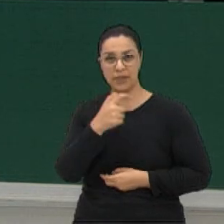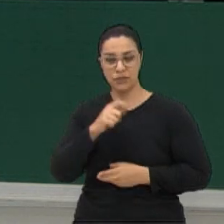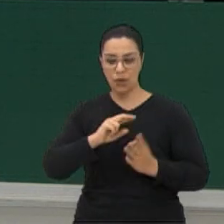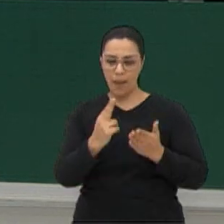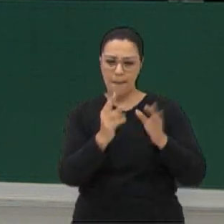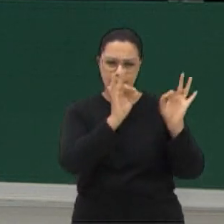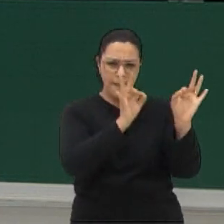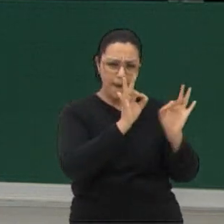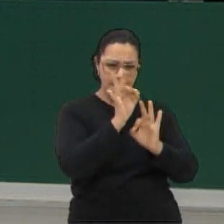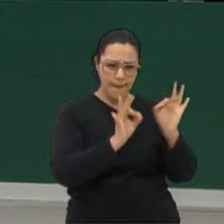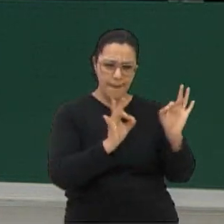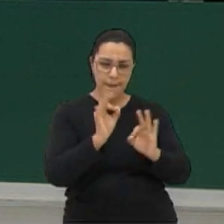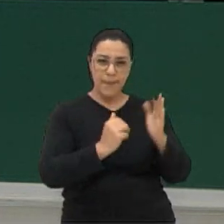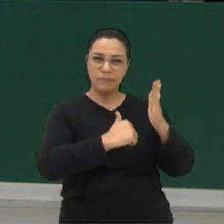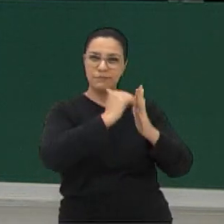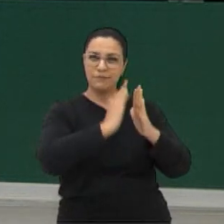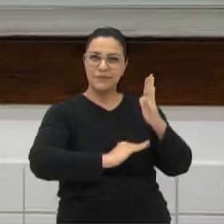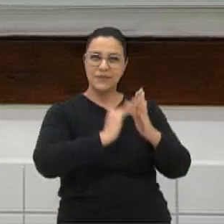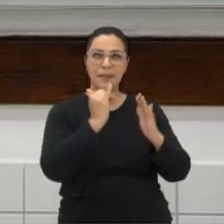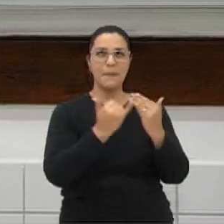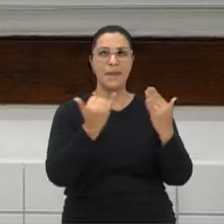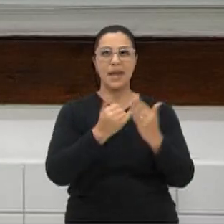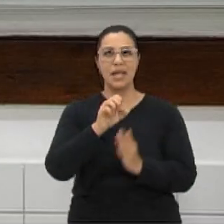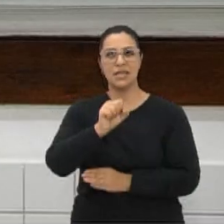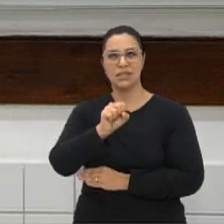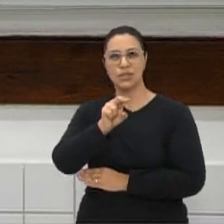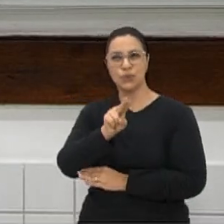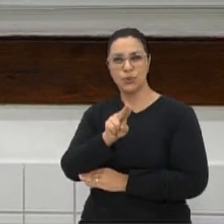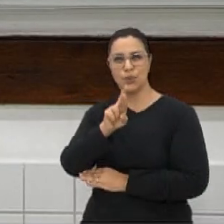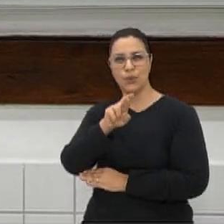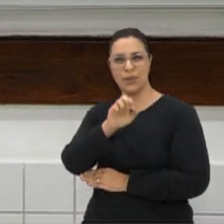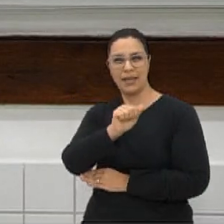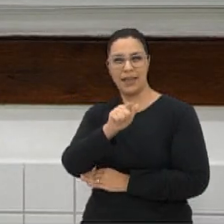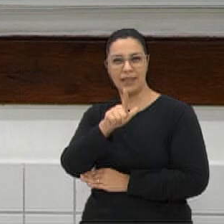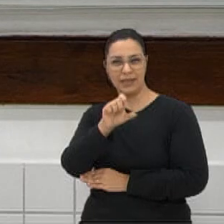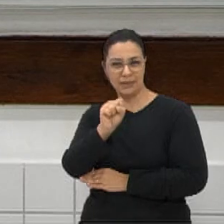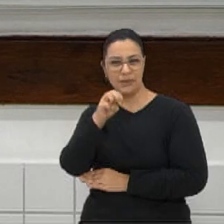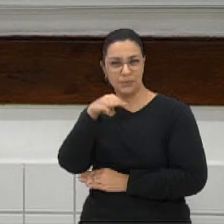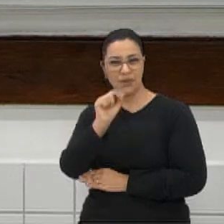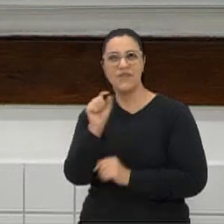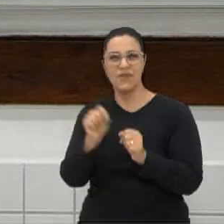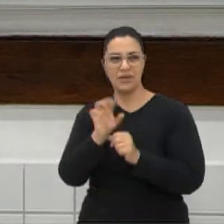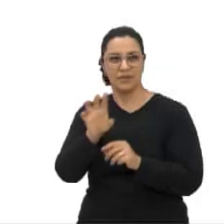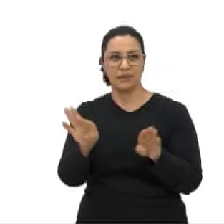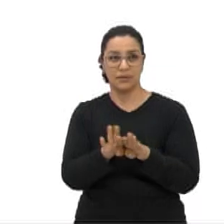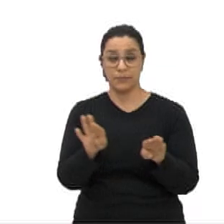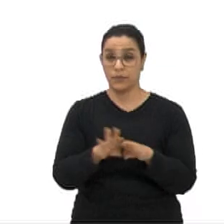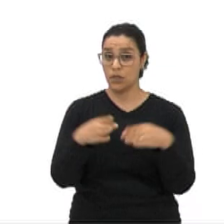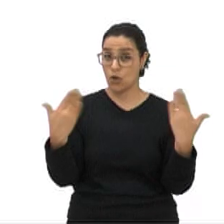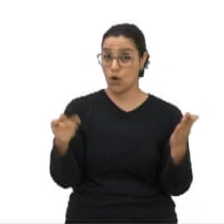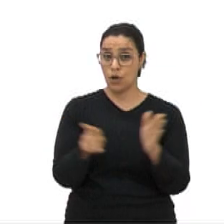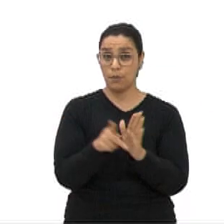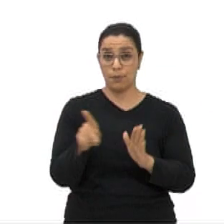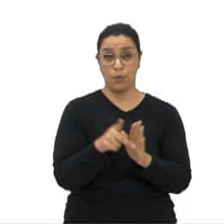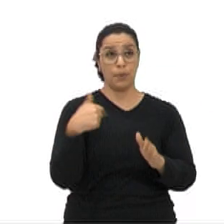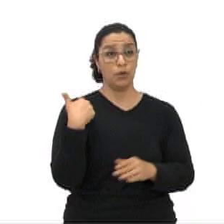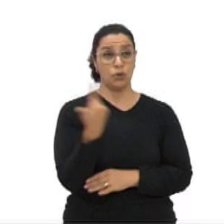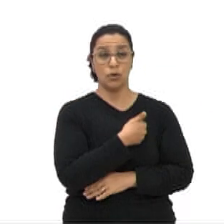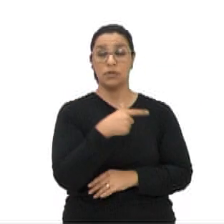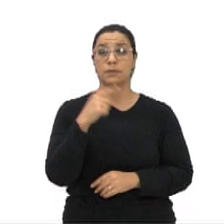pessoa através disso. E também me lembra um pouco do surrealismo que faz essas coisas também, tá bom? Bem, na passagem